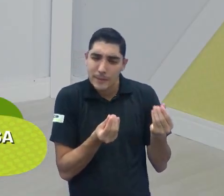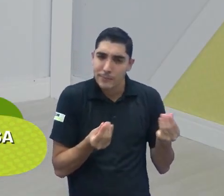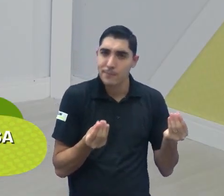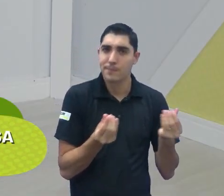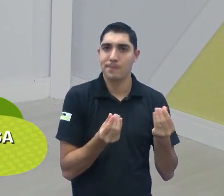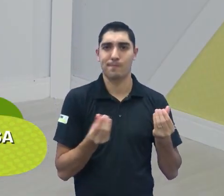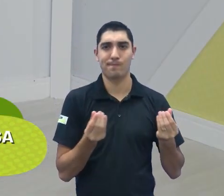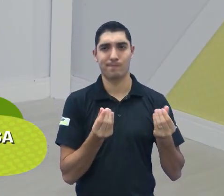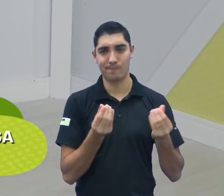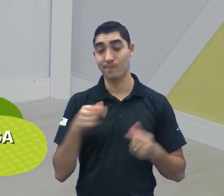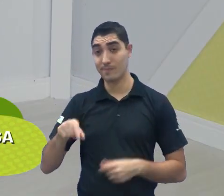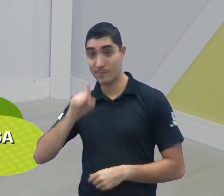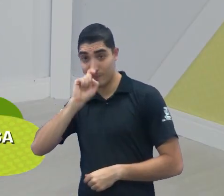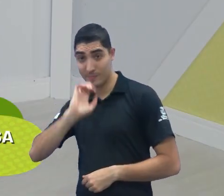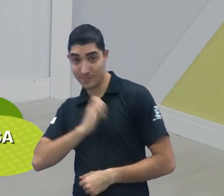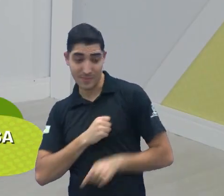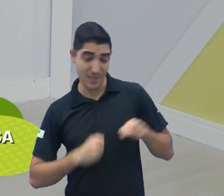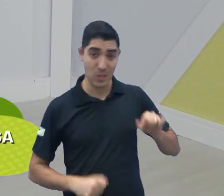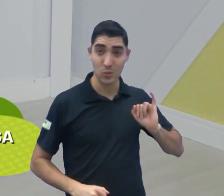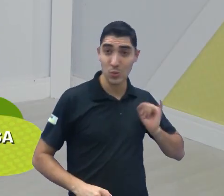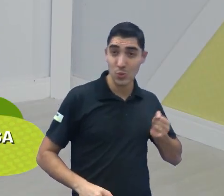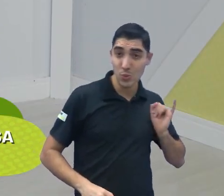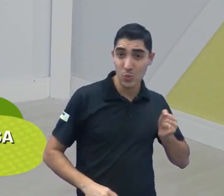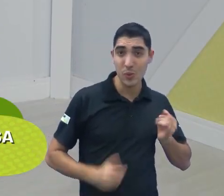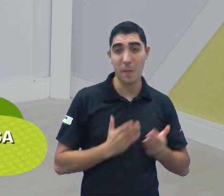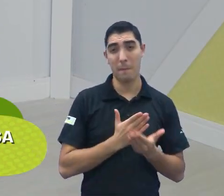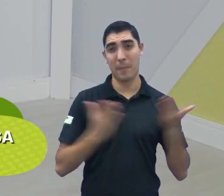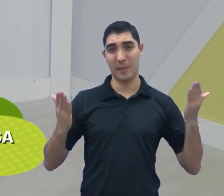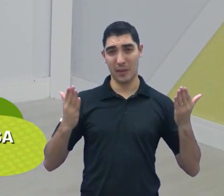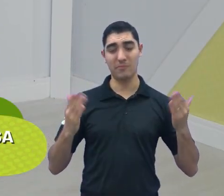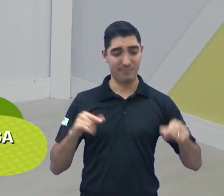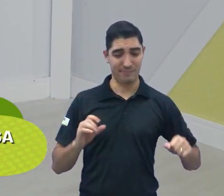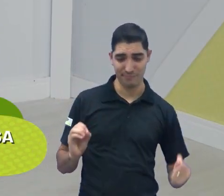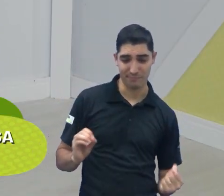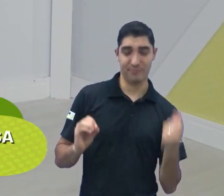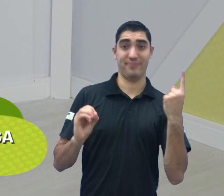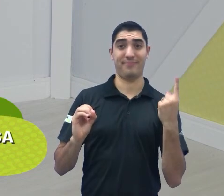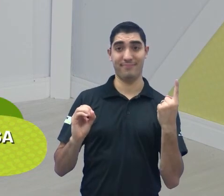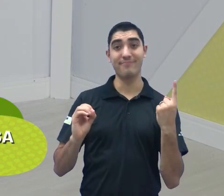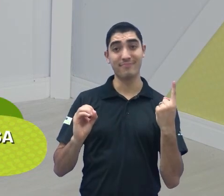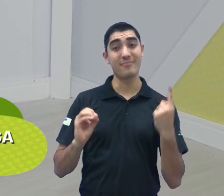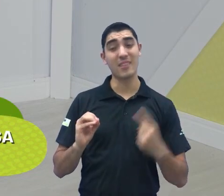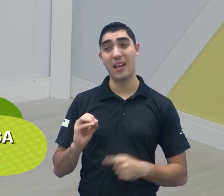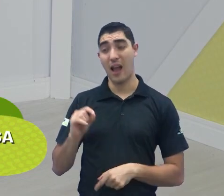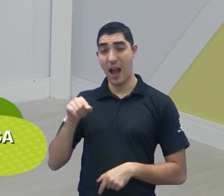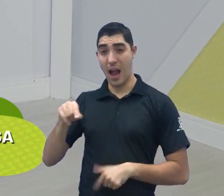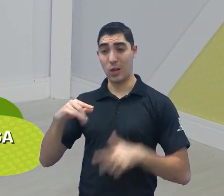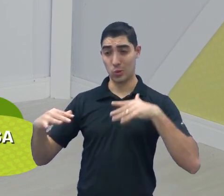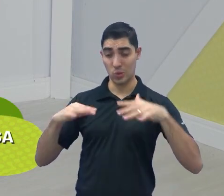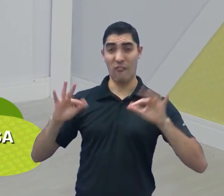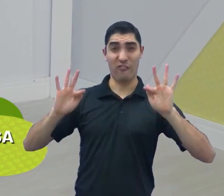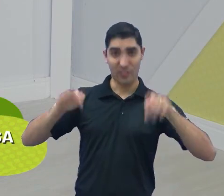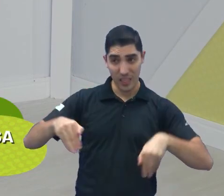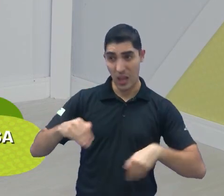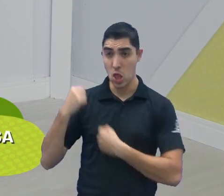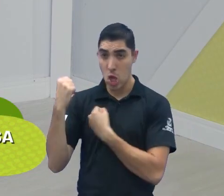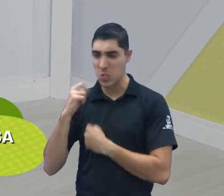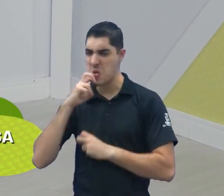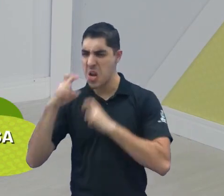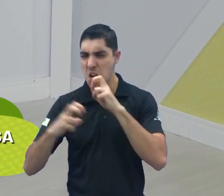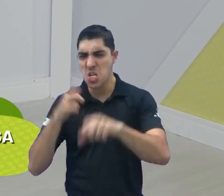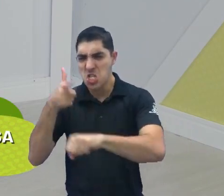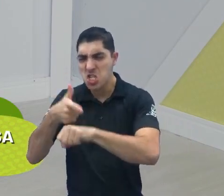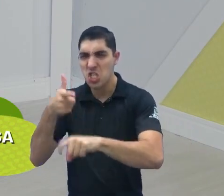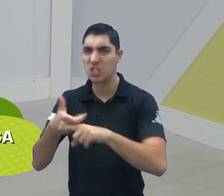Moca, 1-0. O time saiu vaiado no intervalo, saiu vaiado no final do jogo e agora, João, precisa